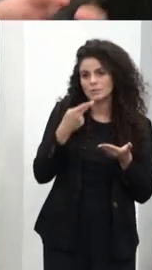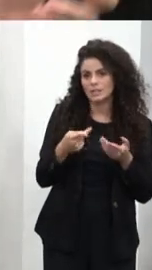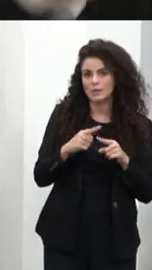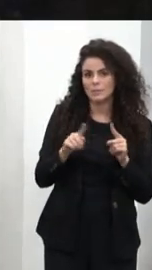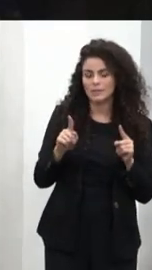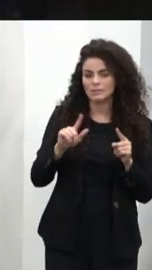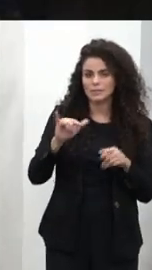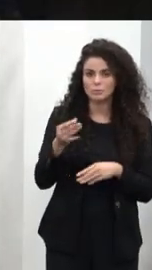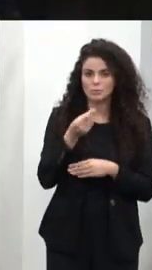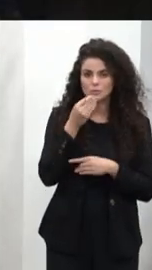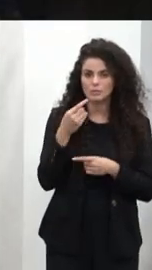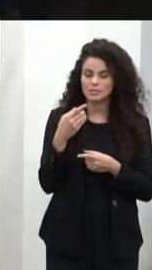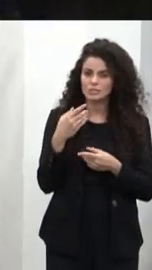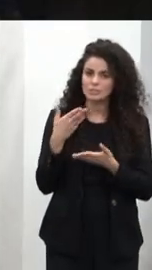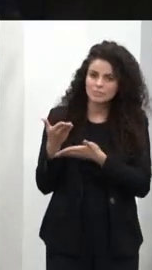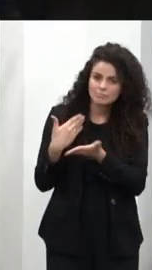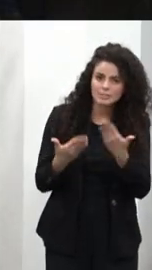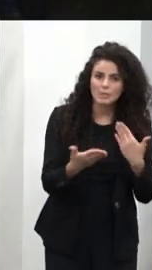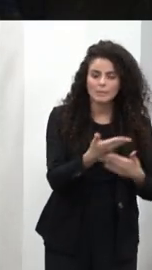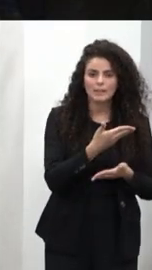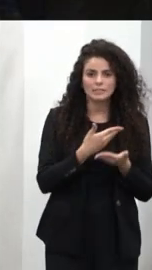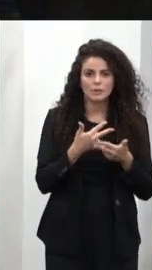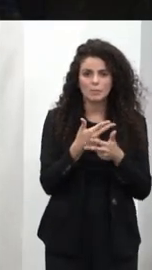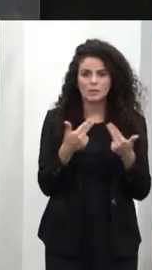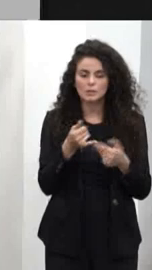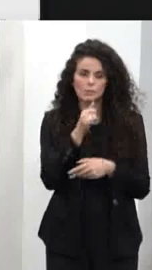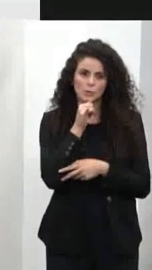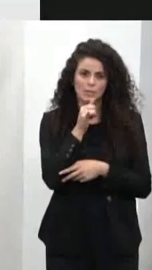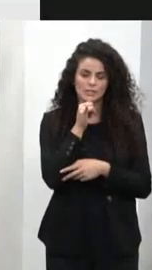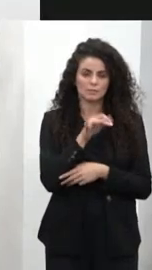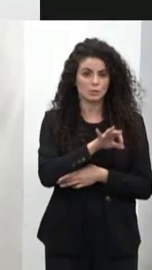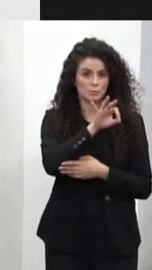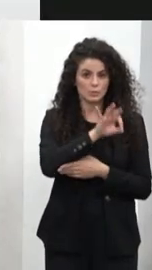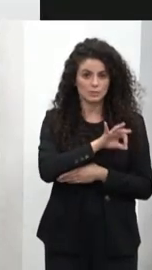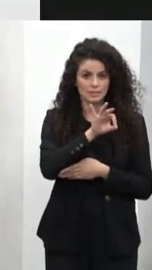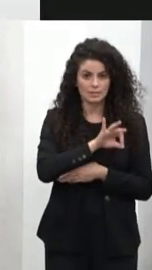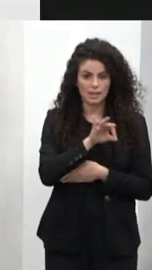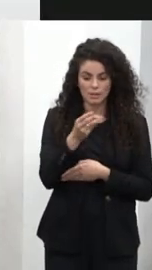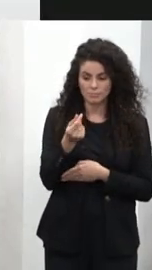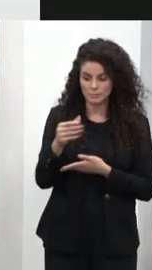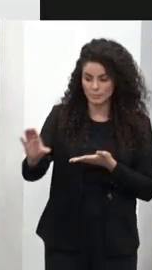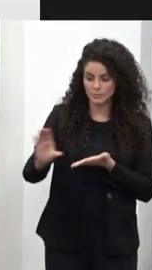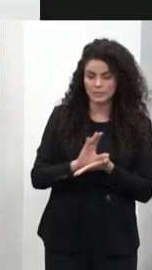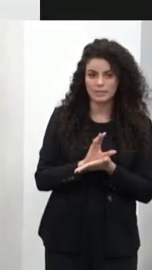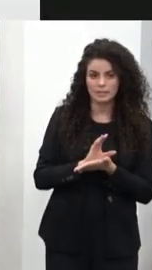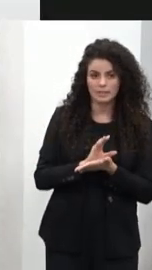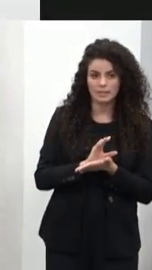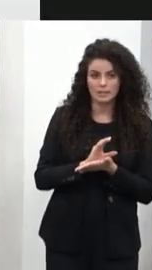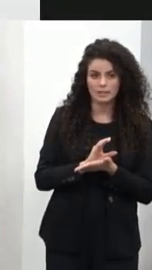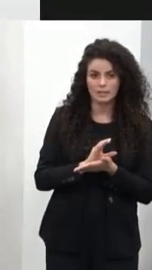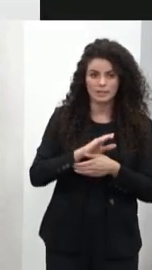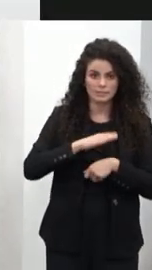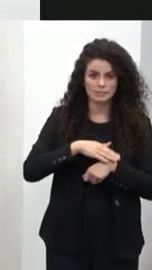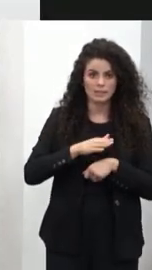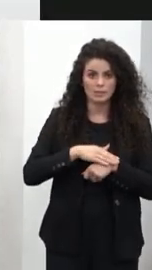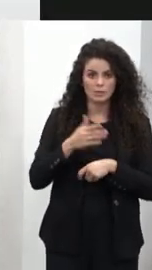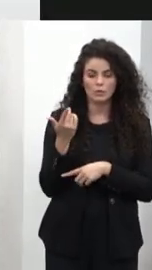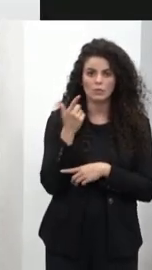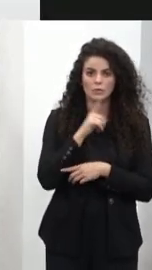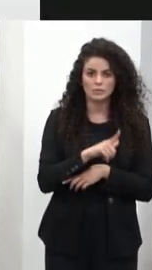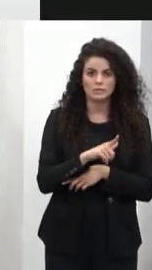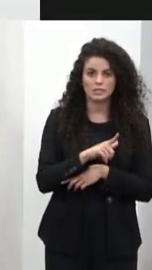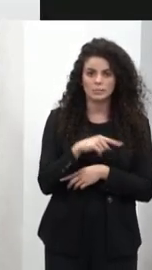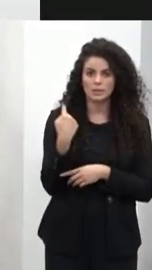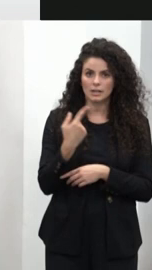vai ter oportunidade de discutir algumas dessas questões a previsão de percentual de recursos para despesas operacionais em tempo hábil para as nossas